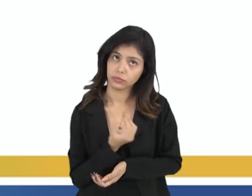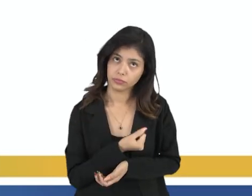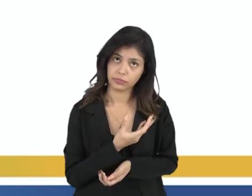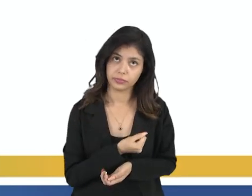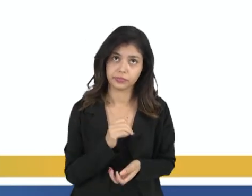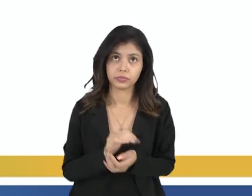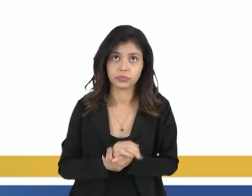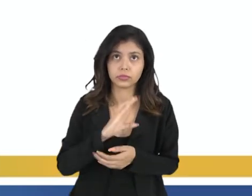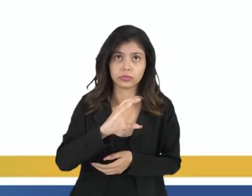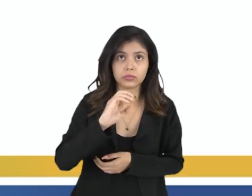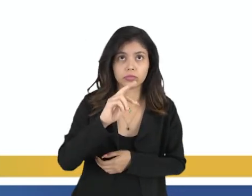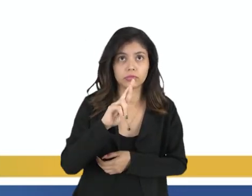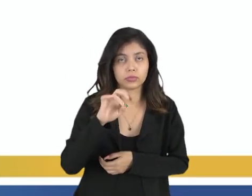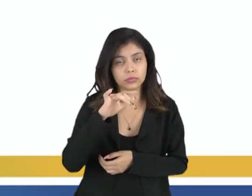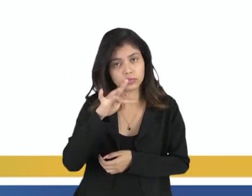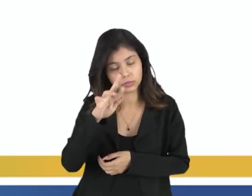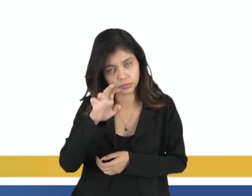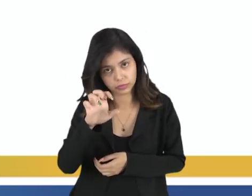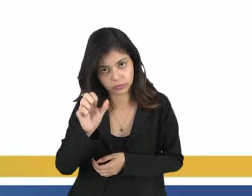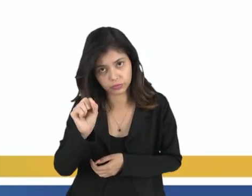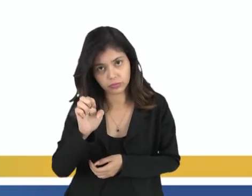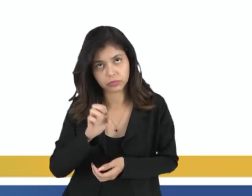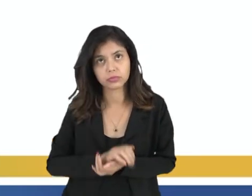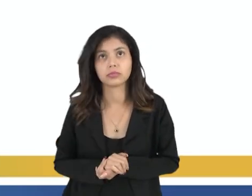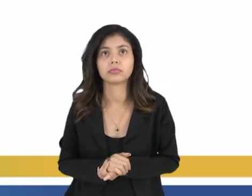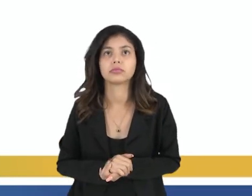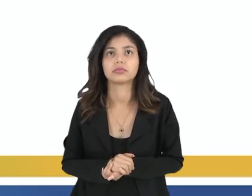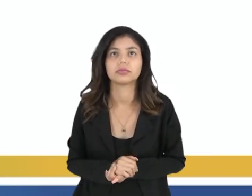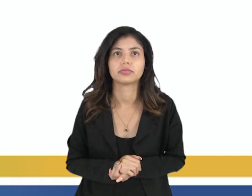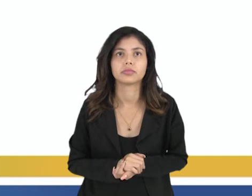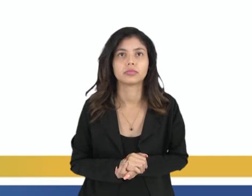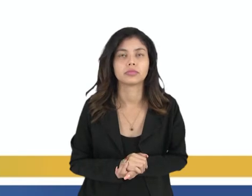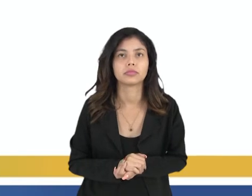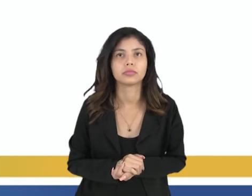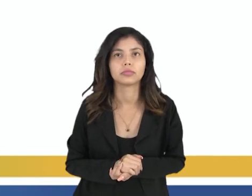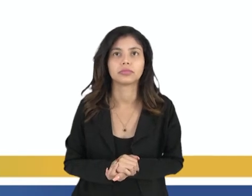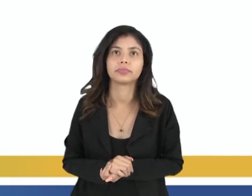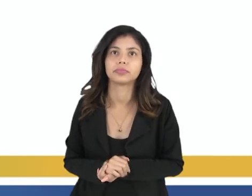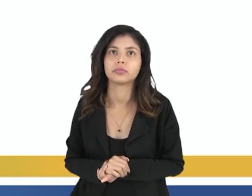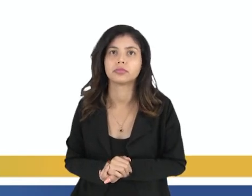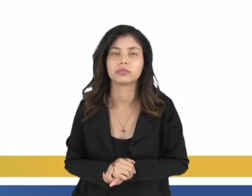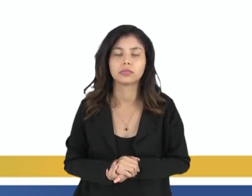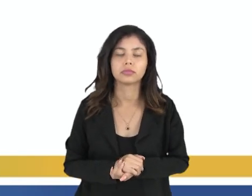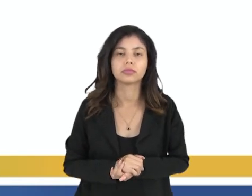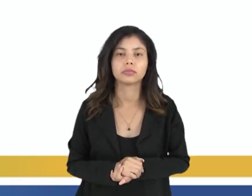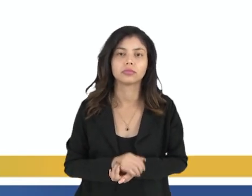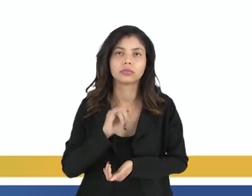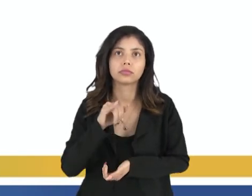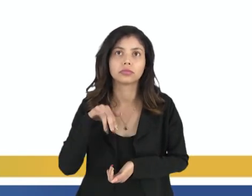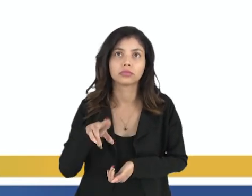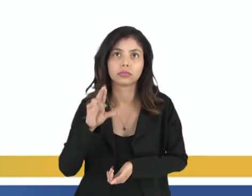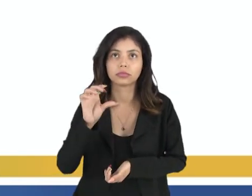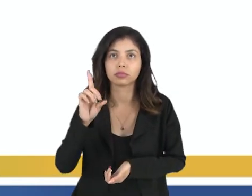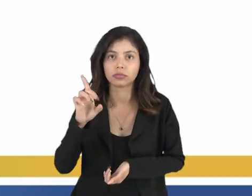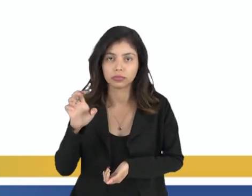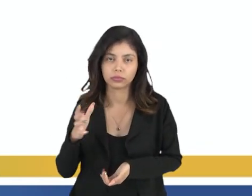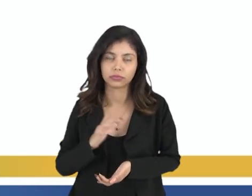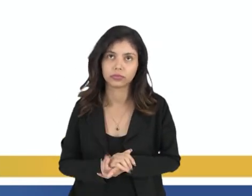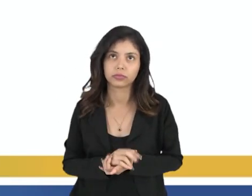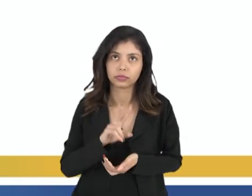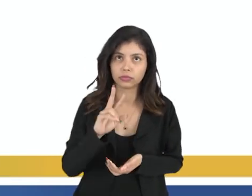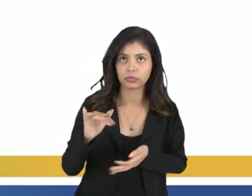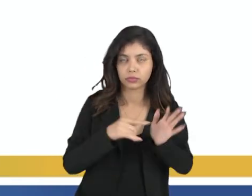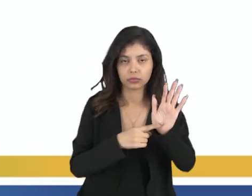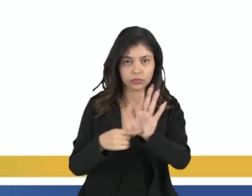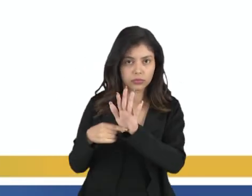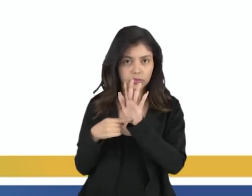Parte numérica, nós vamos ter coeficiente estequiométrico e nós vamos ter os índices. Índice vai